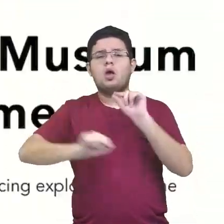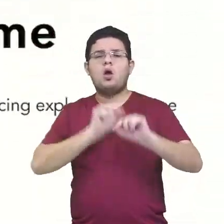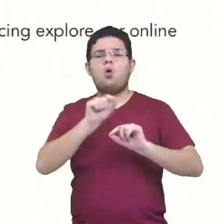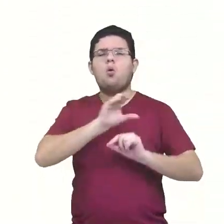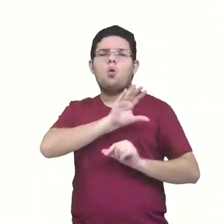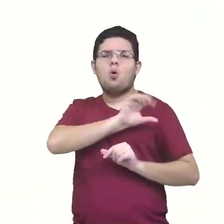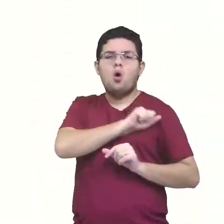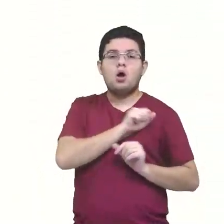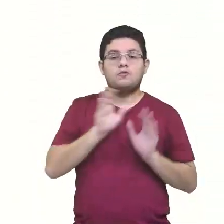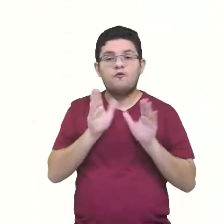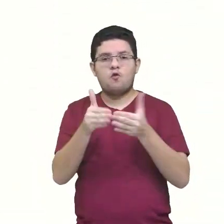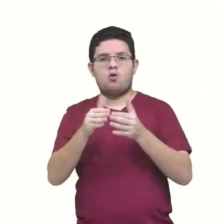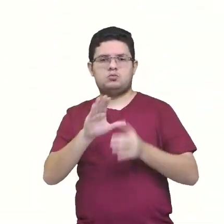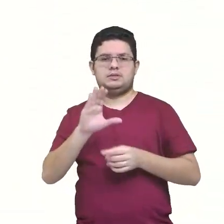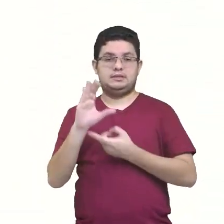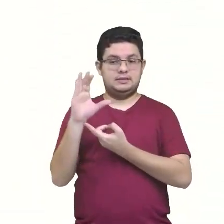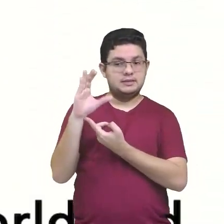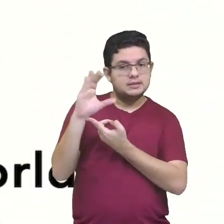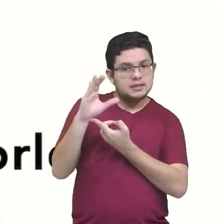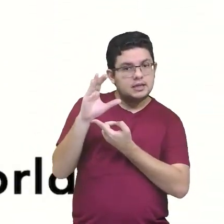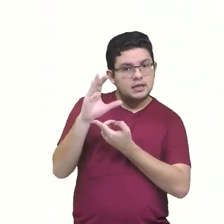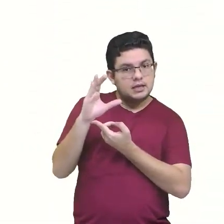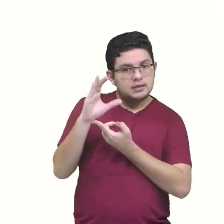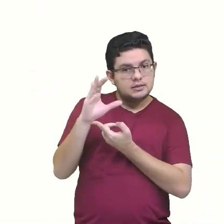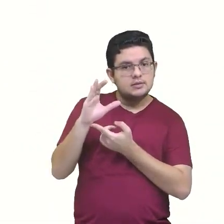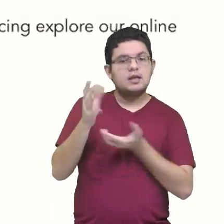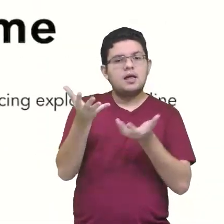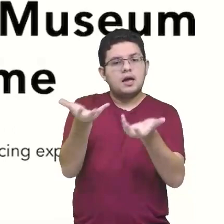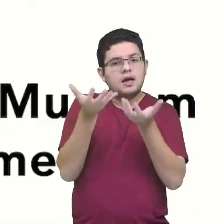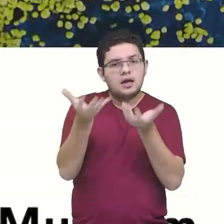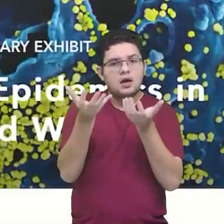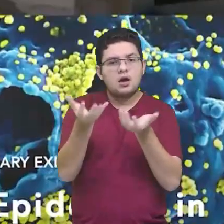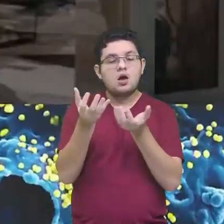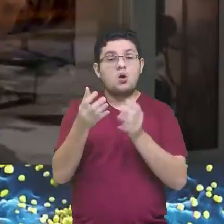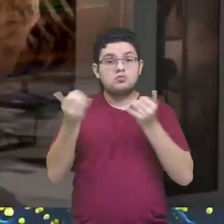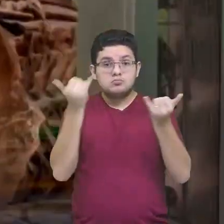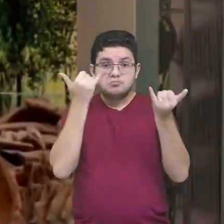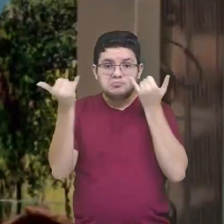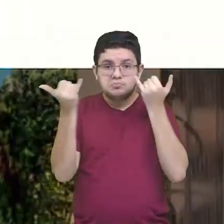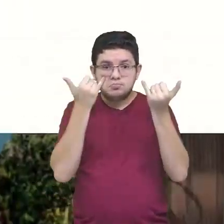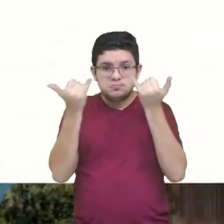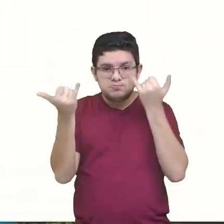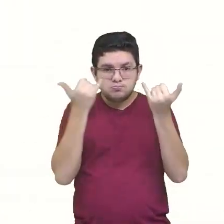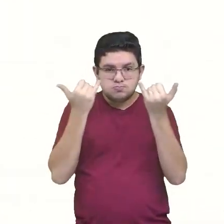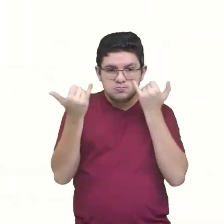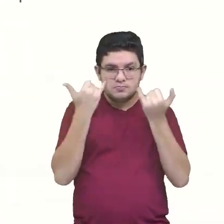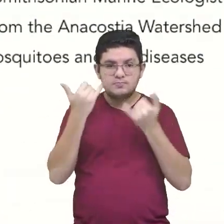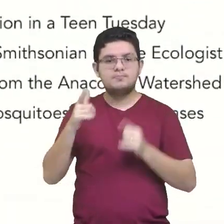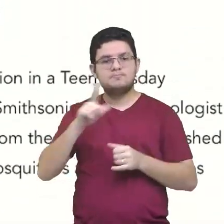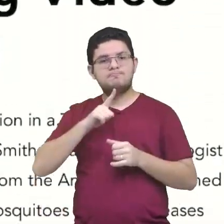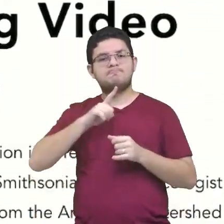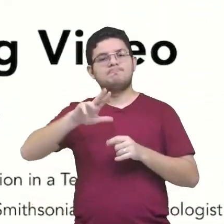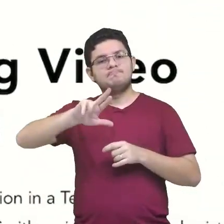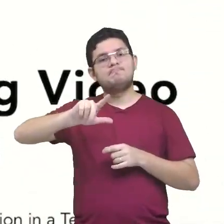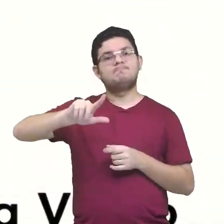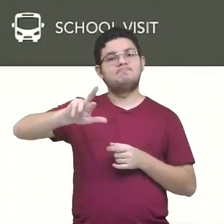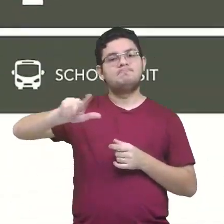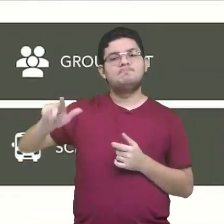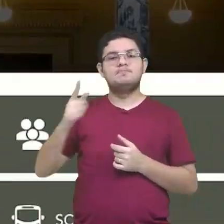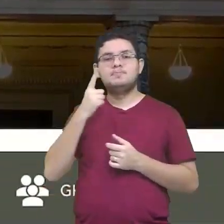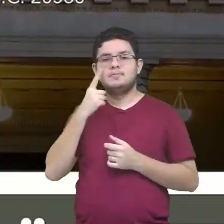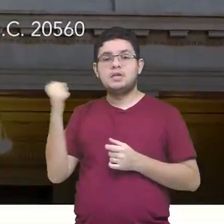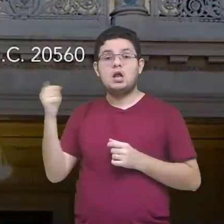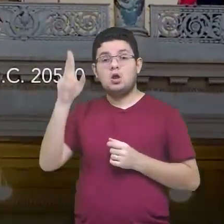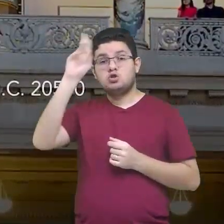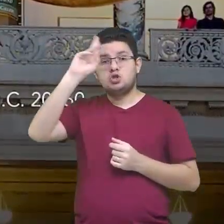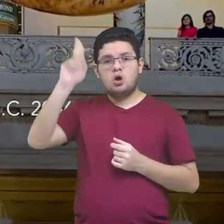ciências, se apropriar de todas essas informações, né, contando aí a história evolutiva da Terra, dos